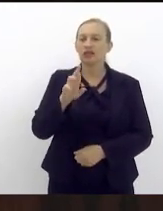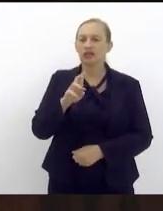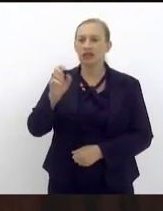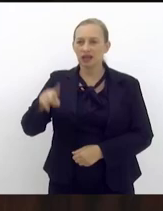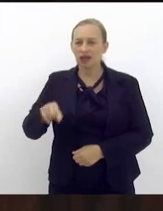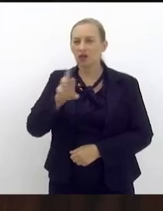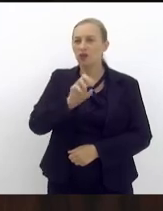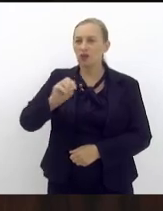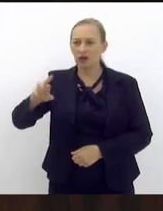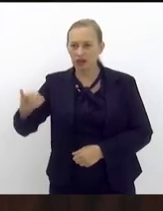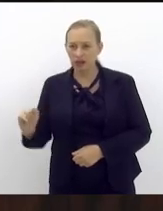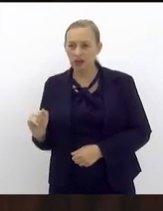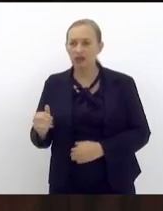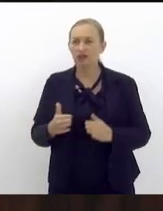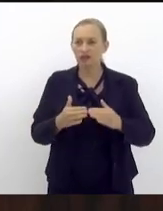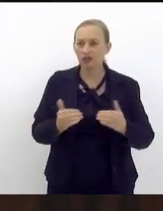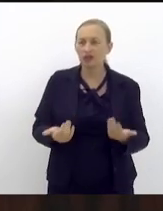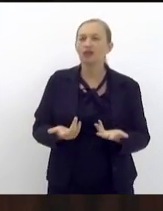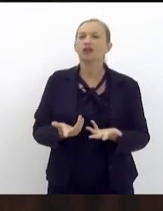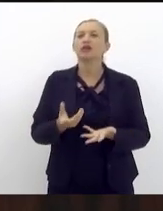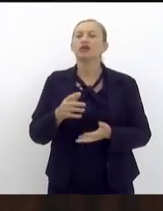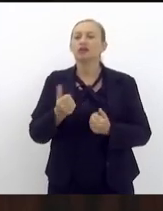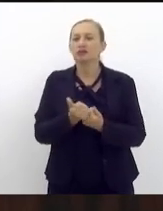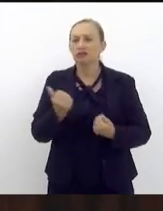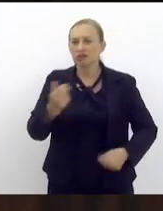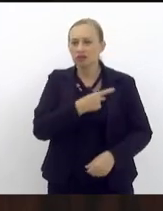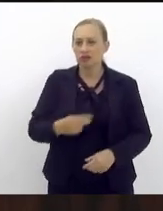Corrêa vice-presidente Carlos Macedo